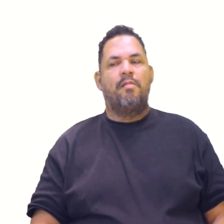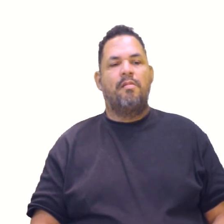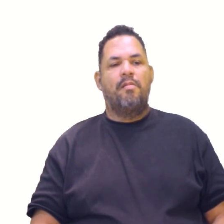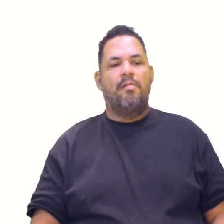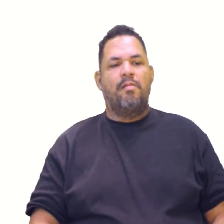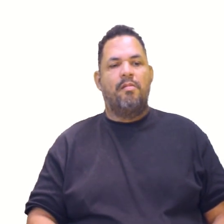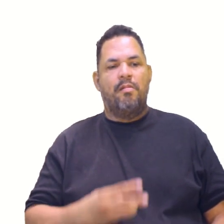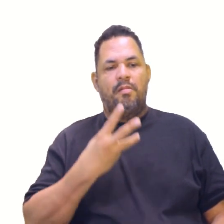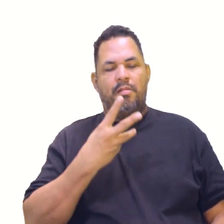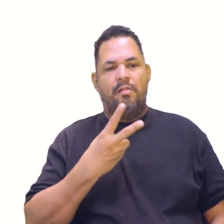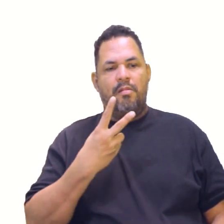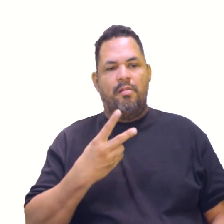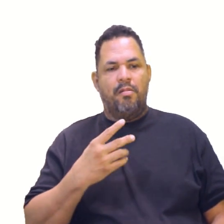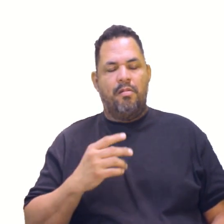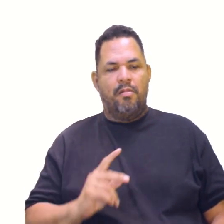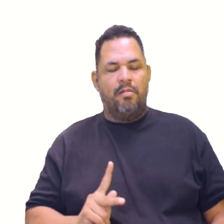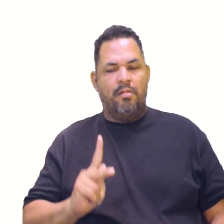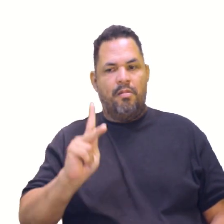3, 2K.